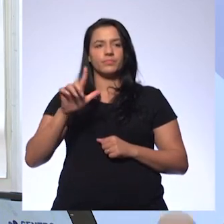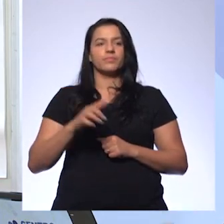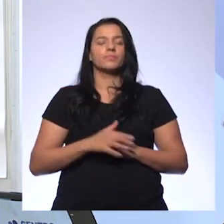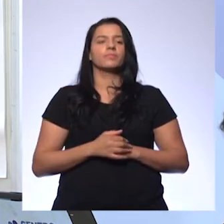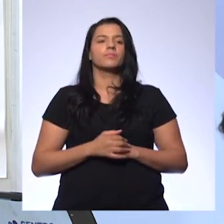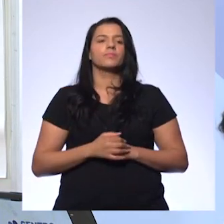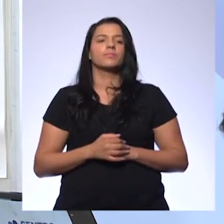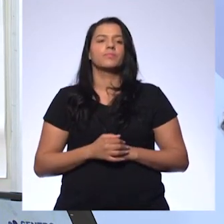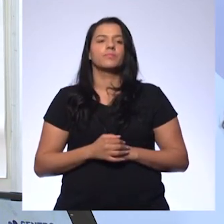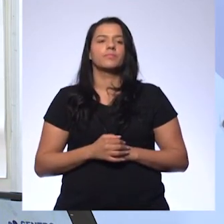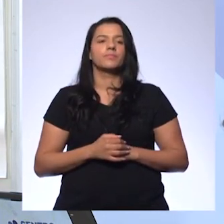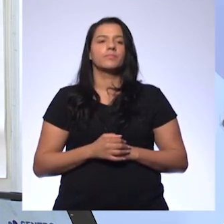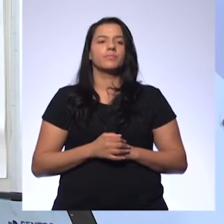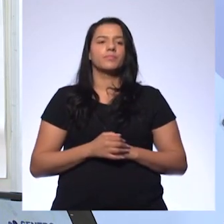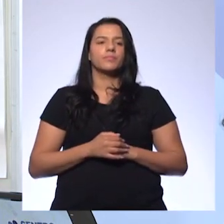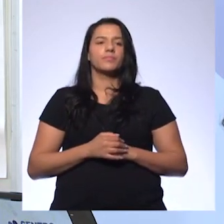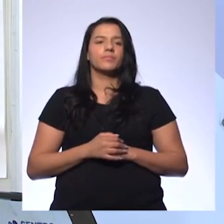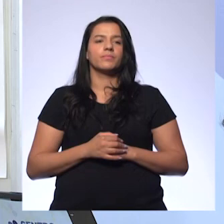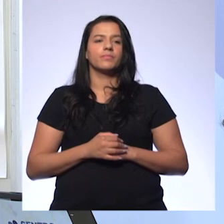trimetilpentano.